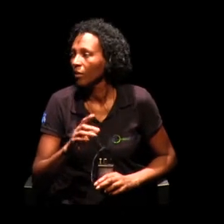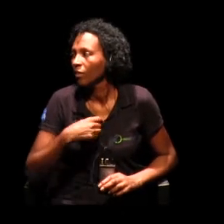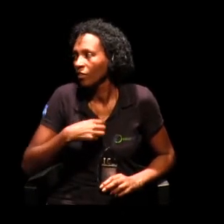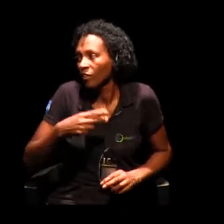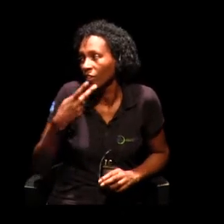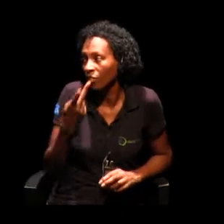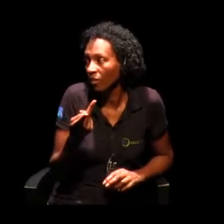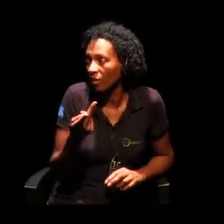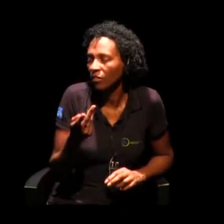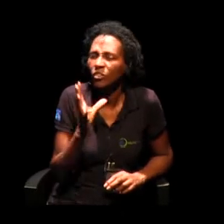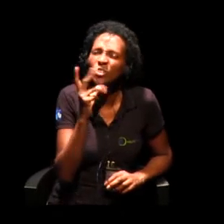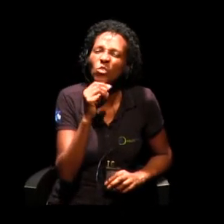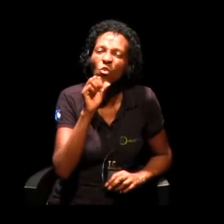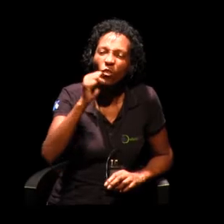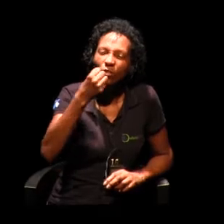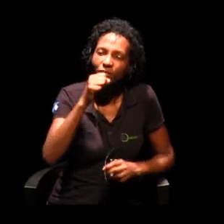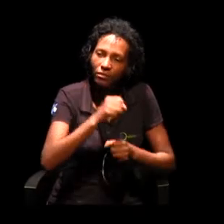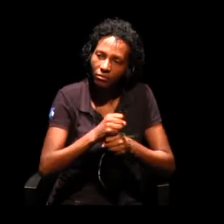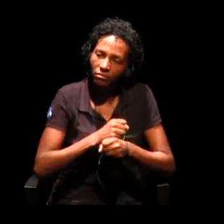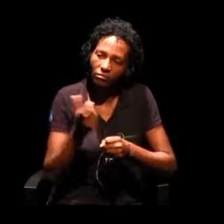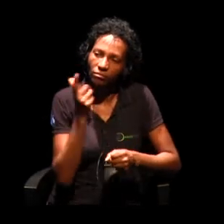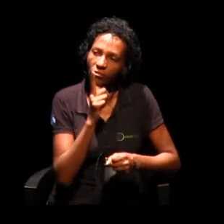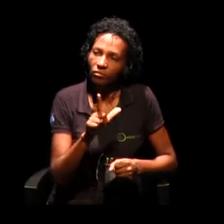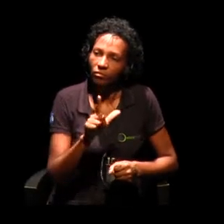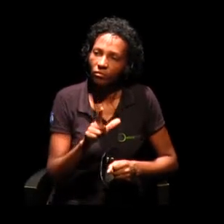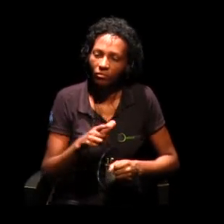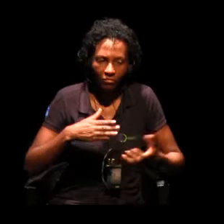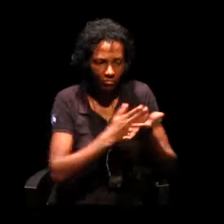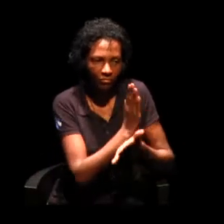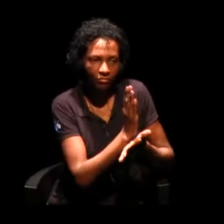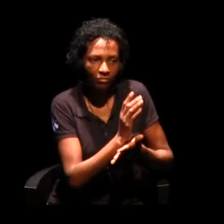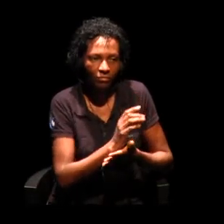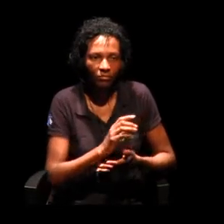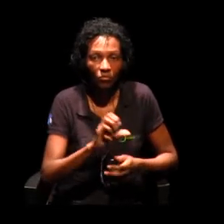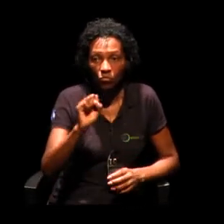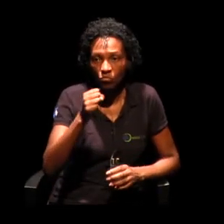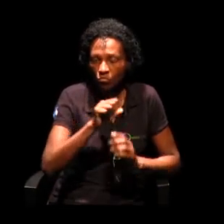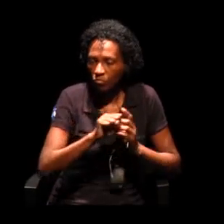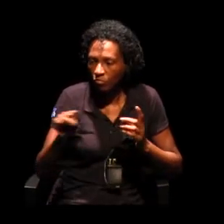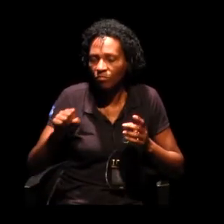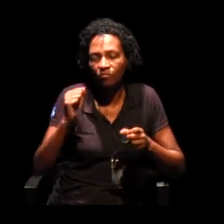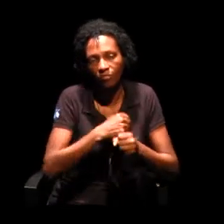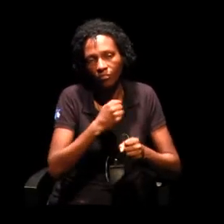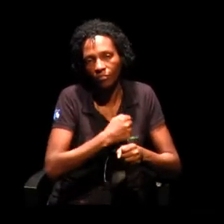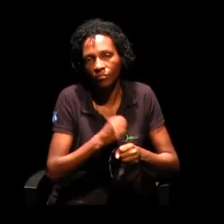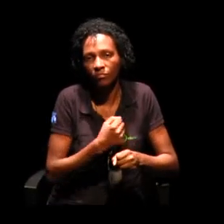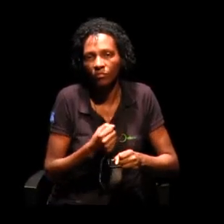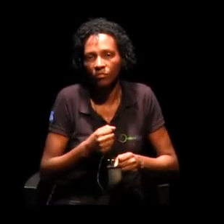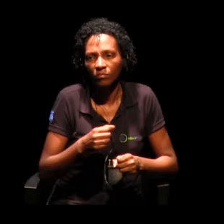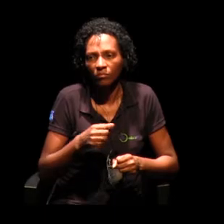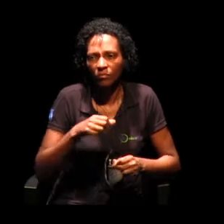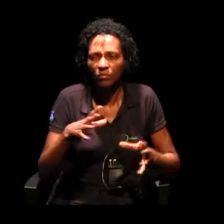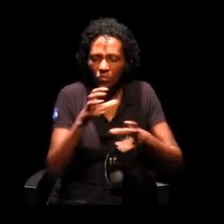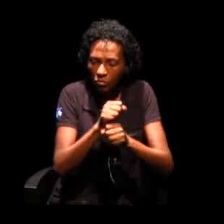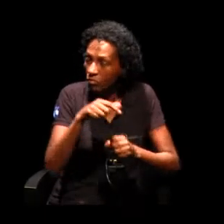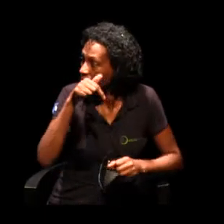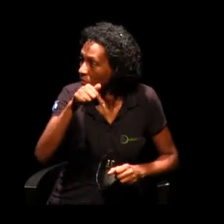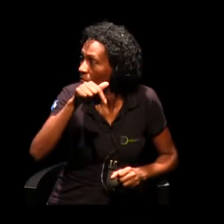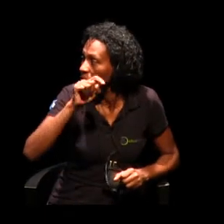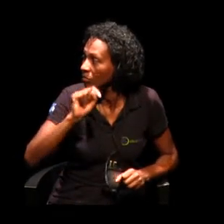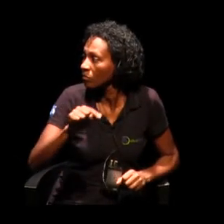muito tempo. Eu digo que levou 8 anos para conseguir as aprovações e 8 semanas para